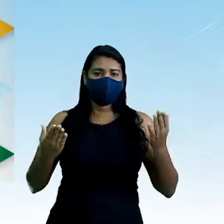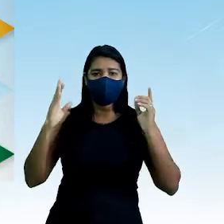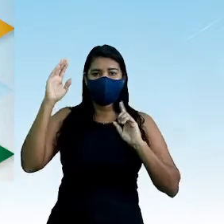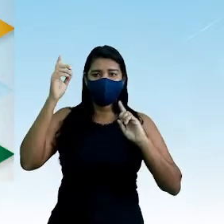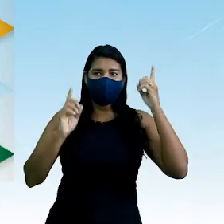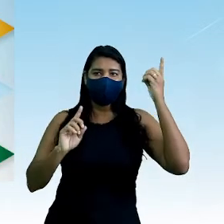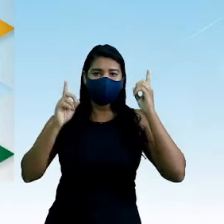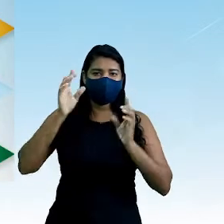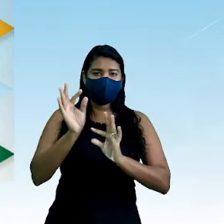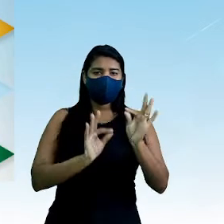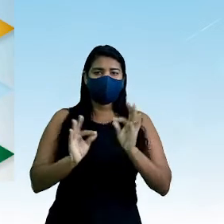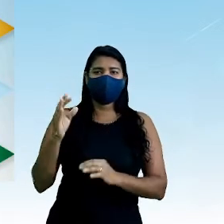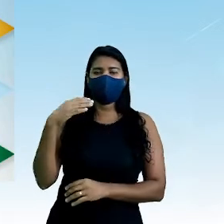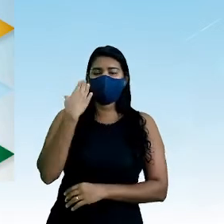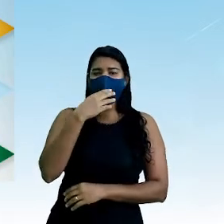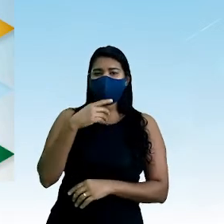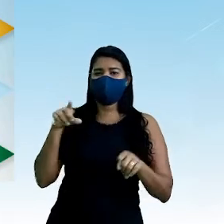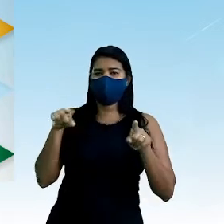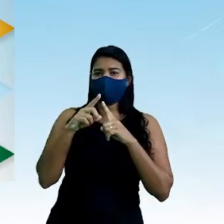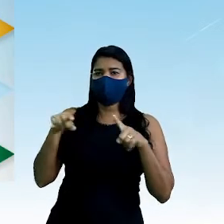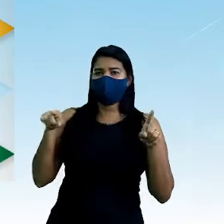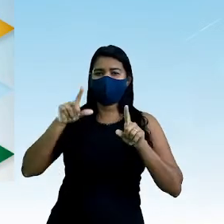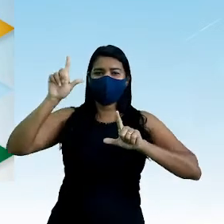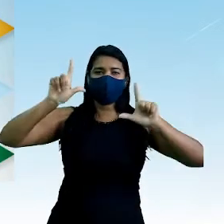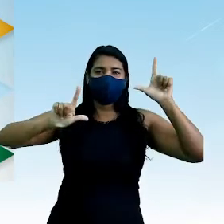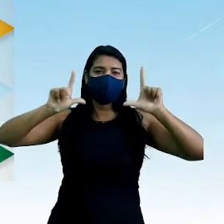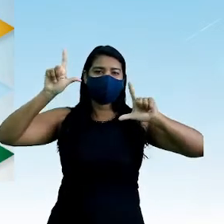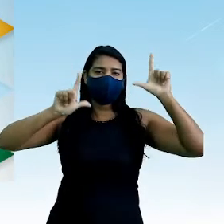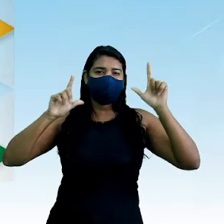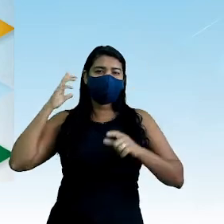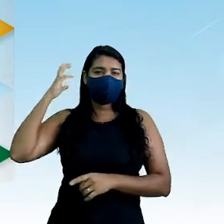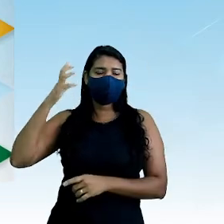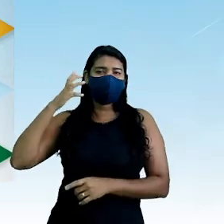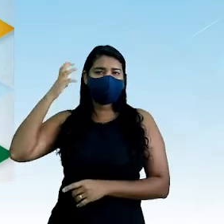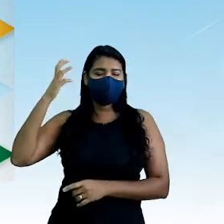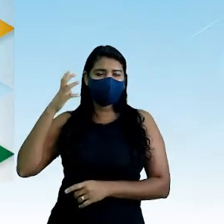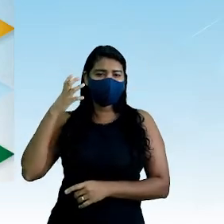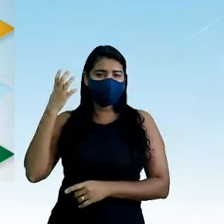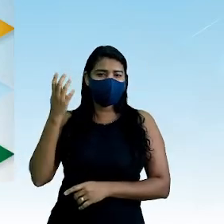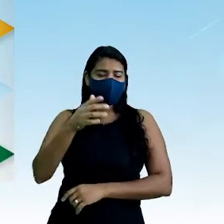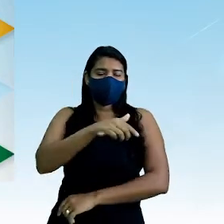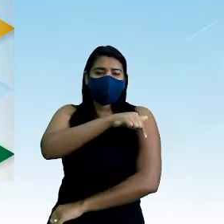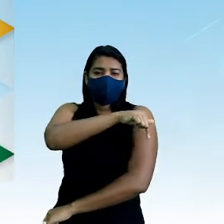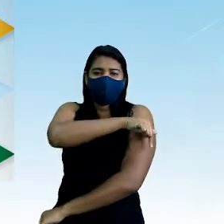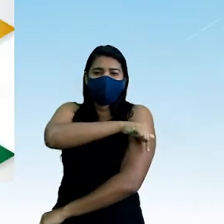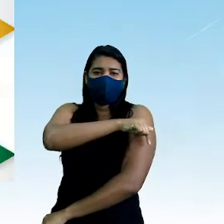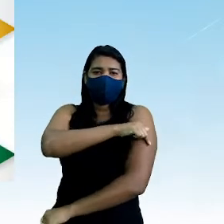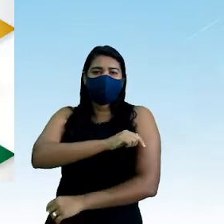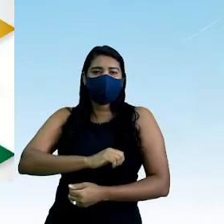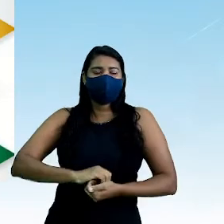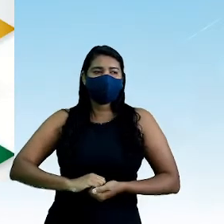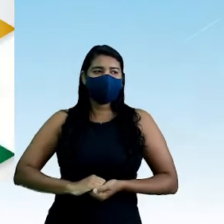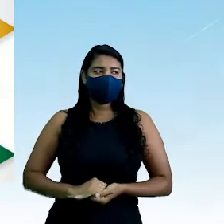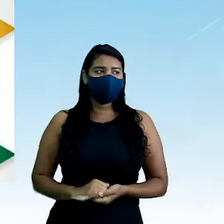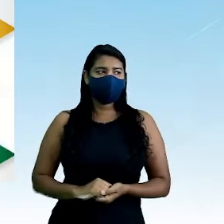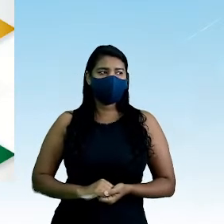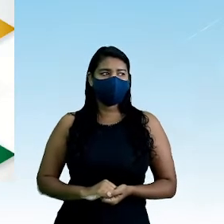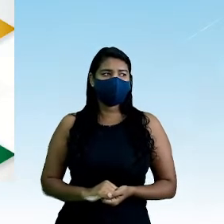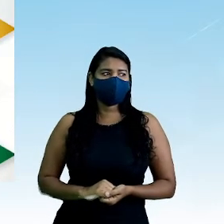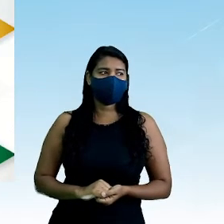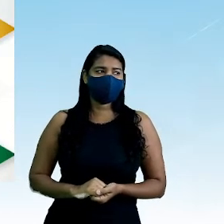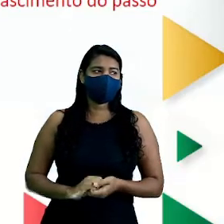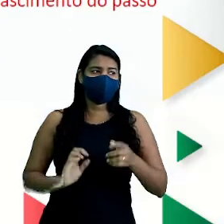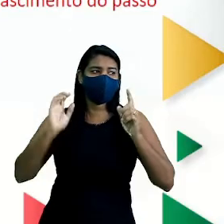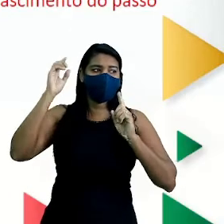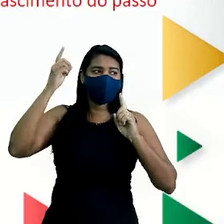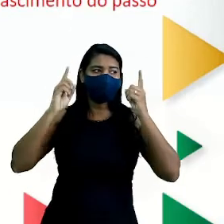a produção musical no contexto da mídia televisiva e radiofônica, para os 7º anos. Vamos lá? O